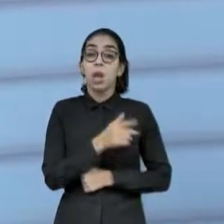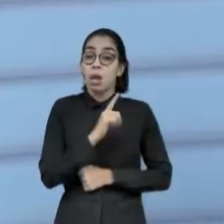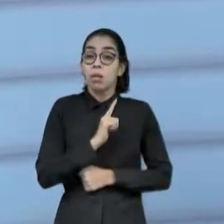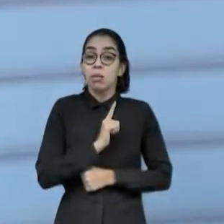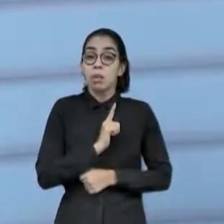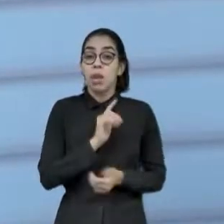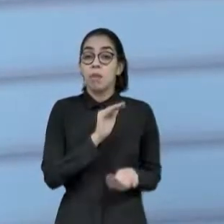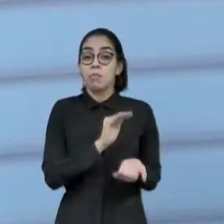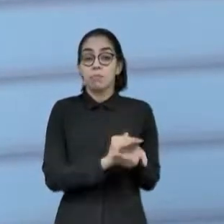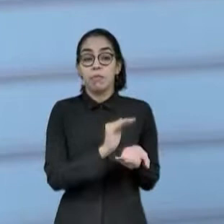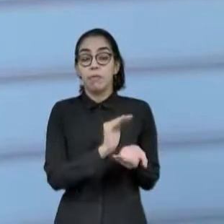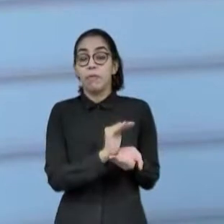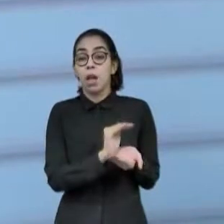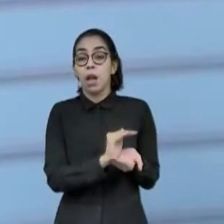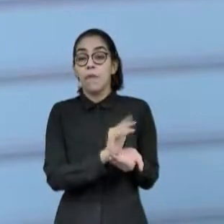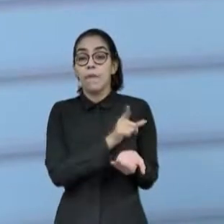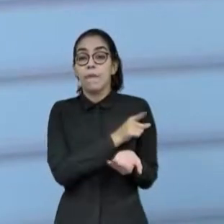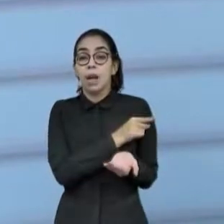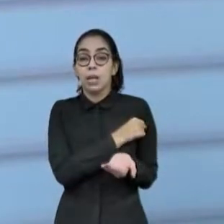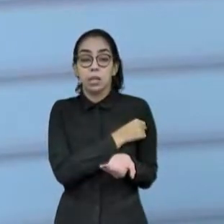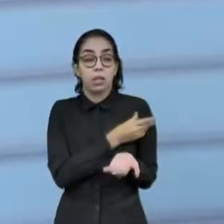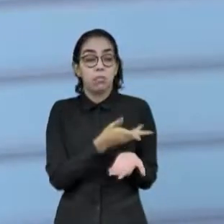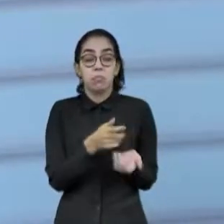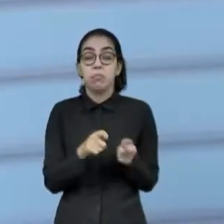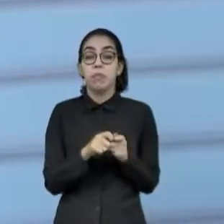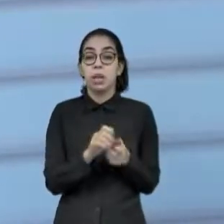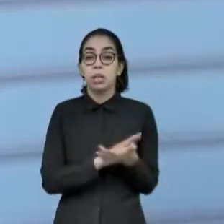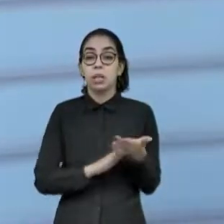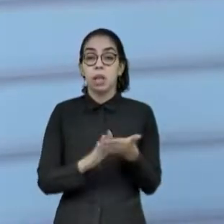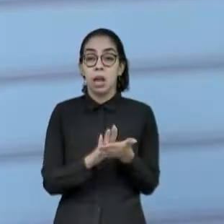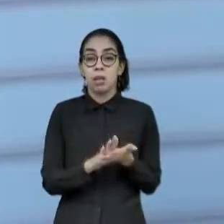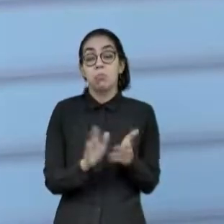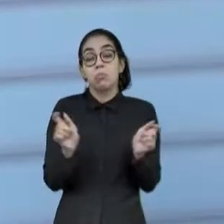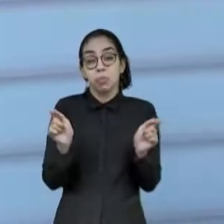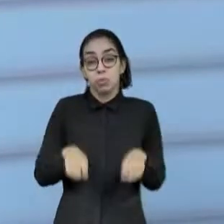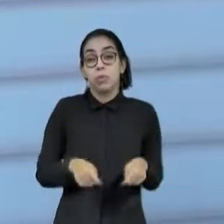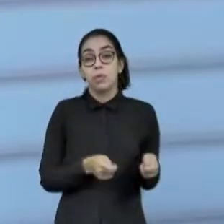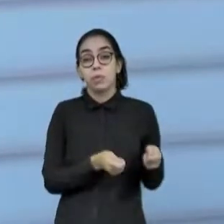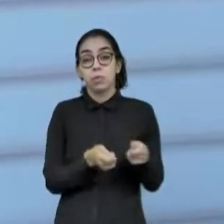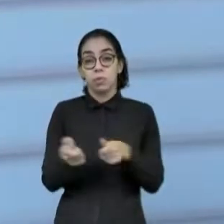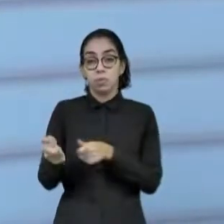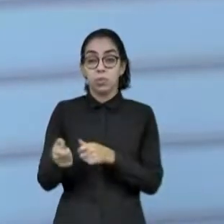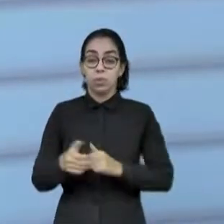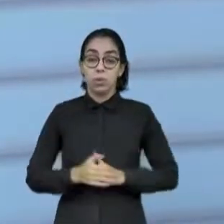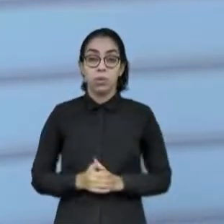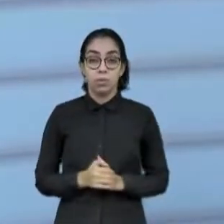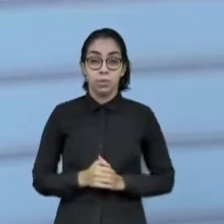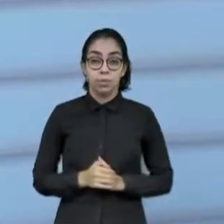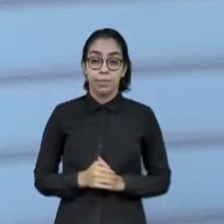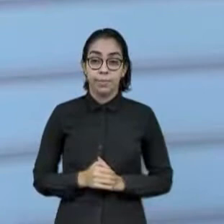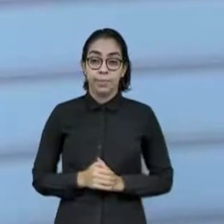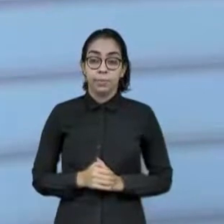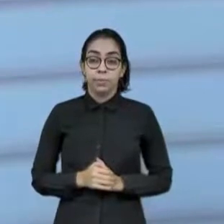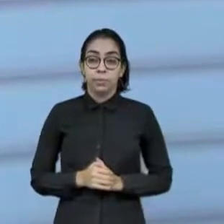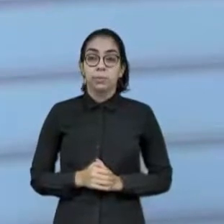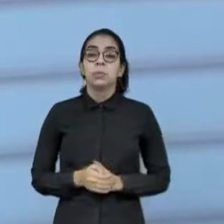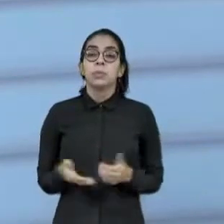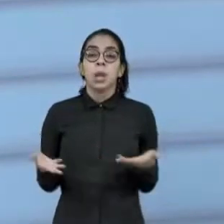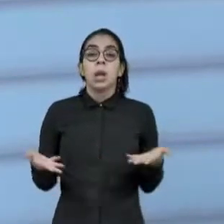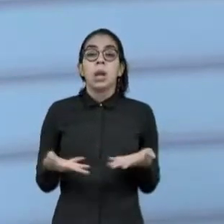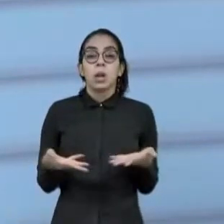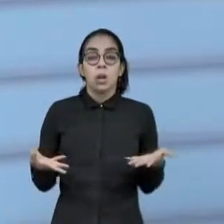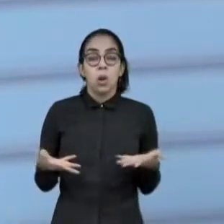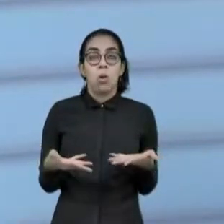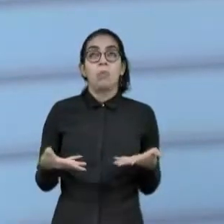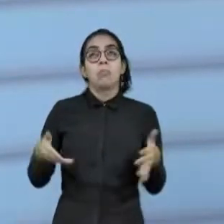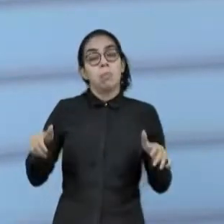Verdade. Outro ponto que eu queria destacar é que, assim, a gente está vivendo um momento, agora está melhorando, né?